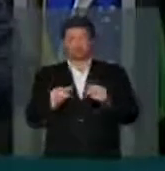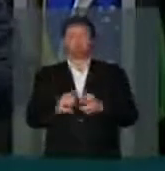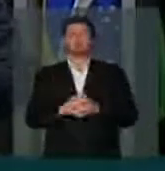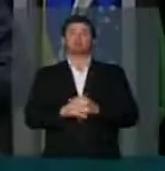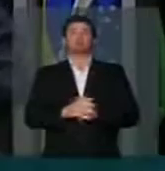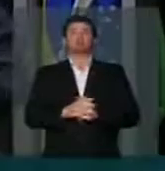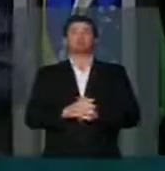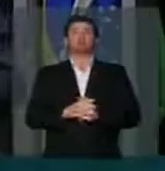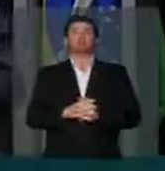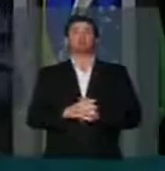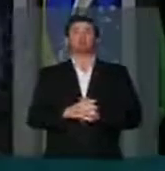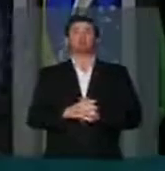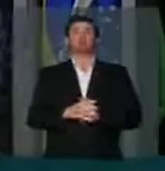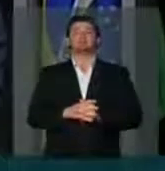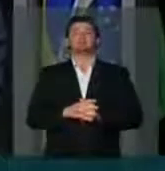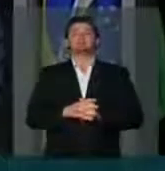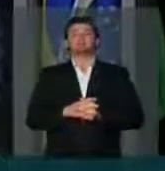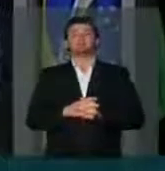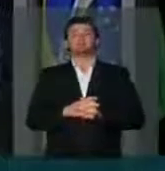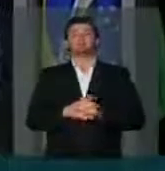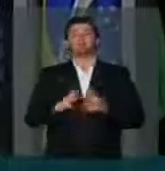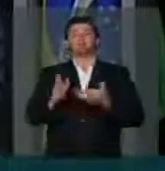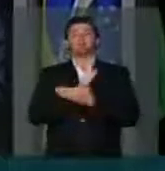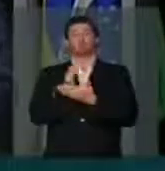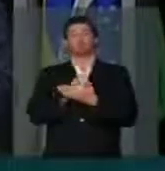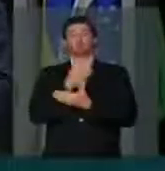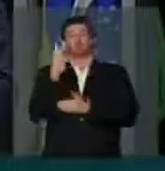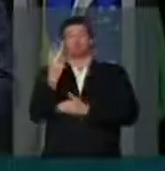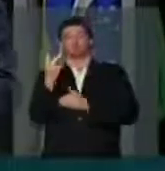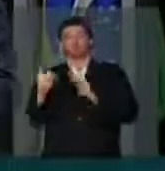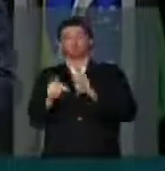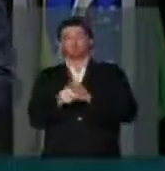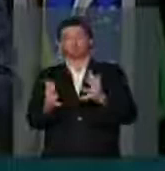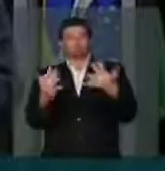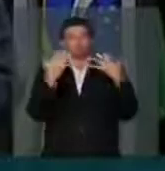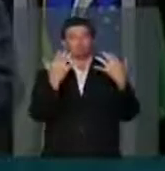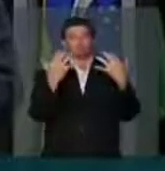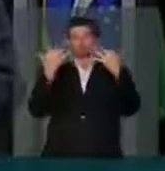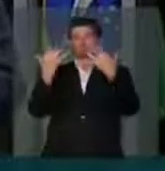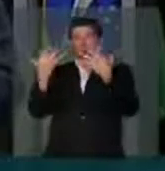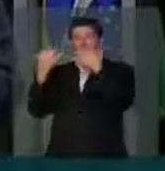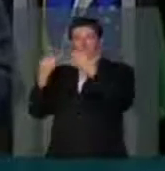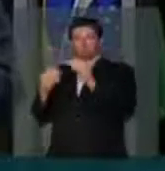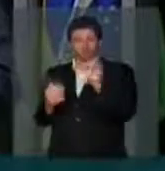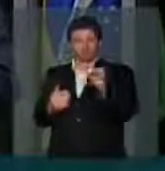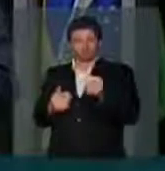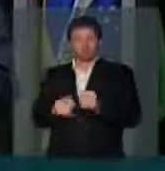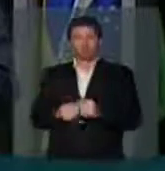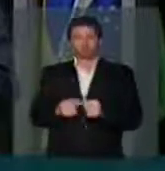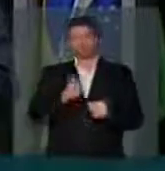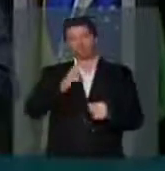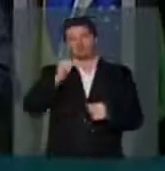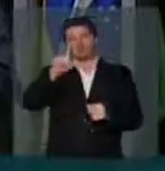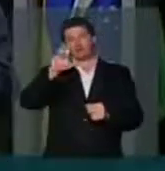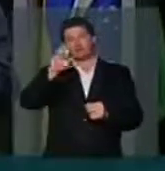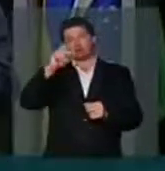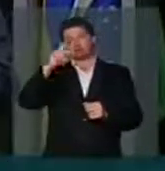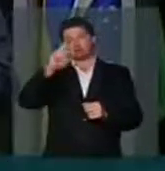aqui praticamente 2 páginas de escândalos, não é? Tem os aloprados,